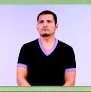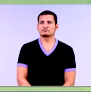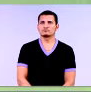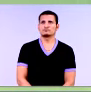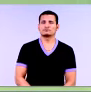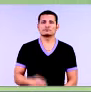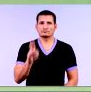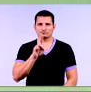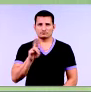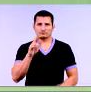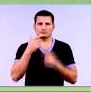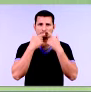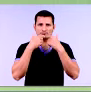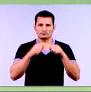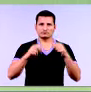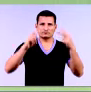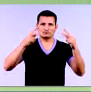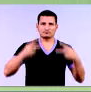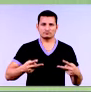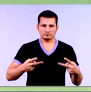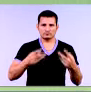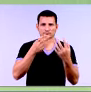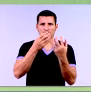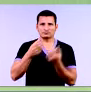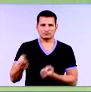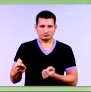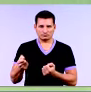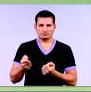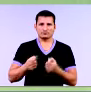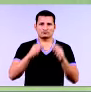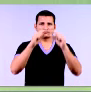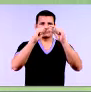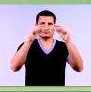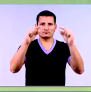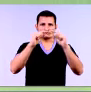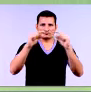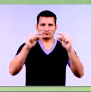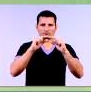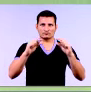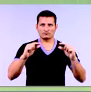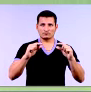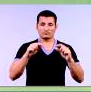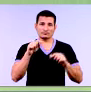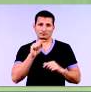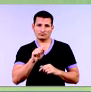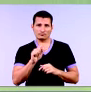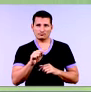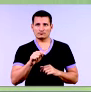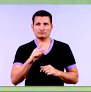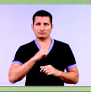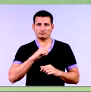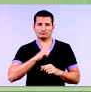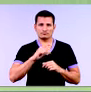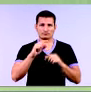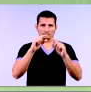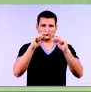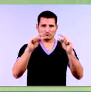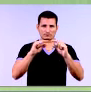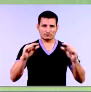Utilizando a linguagem HTML para receber através de um formulário. Aqui embaixo, nós temos um